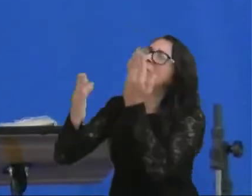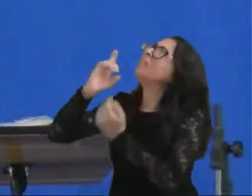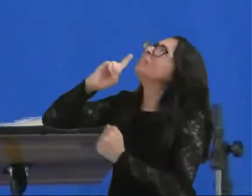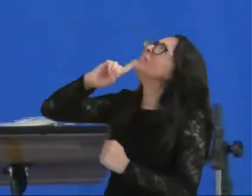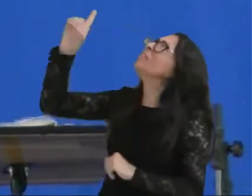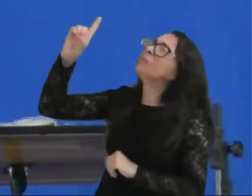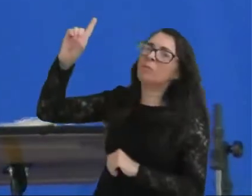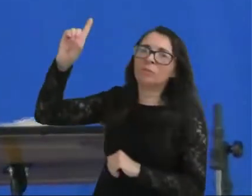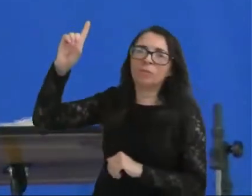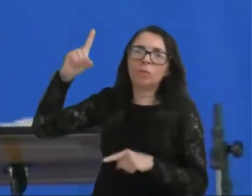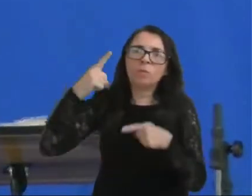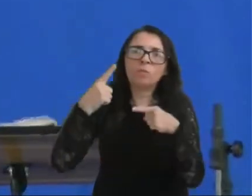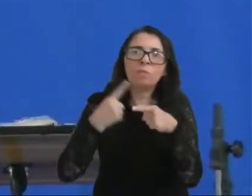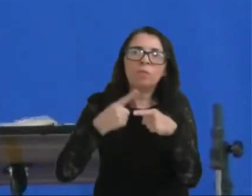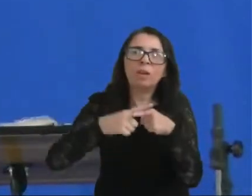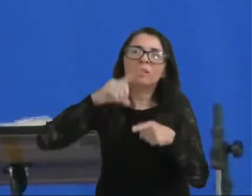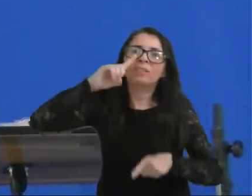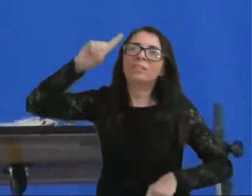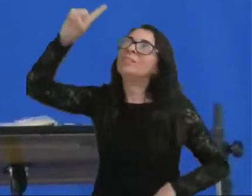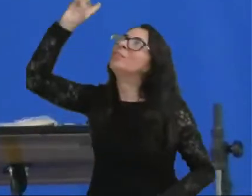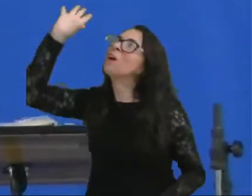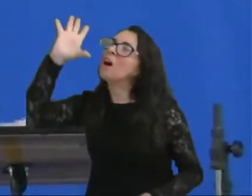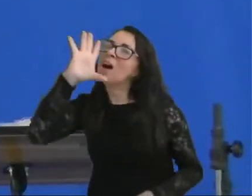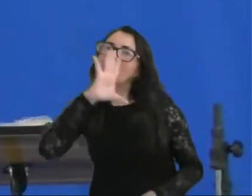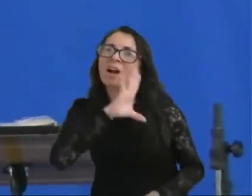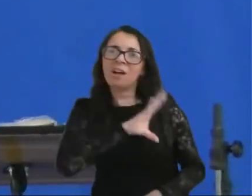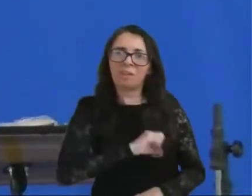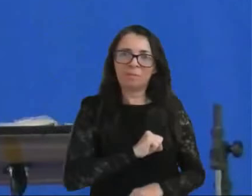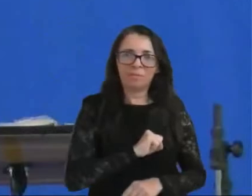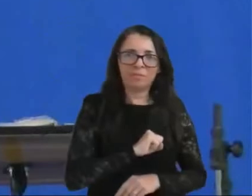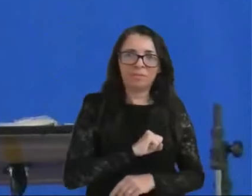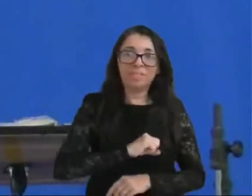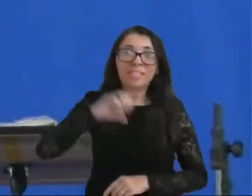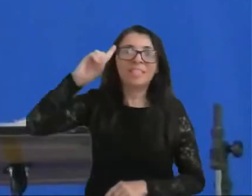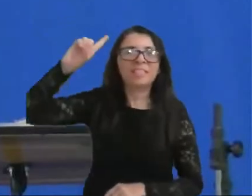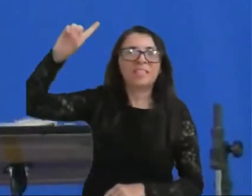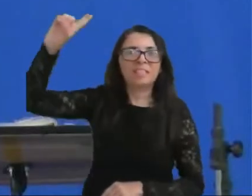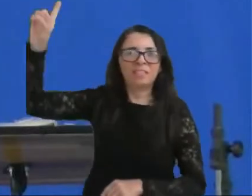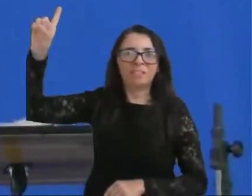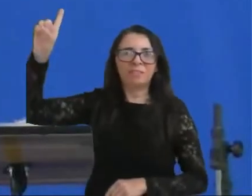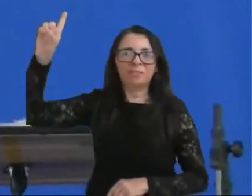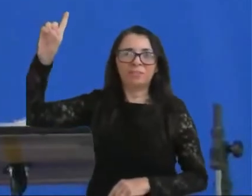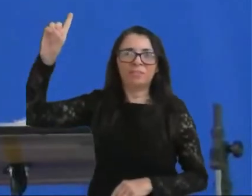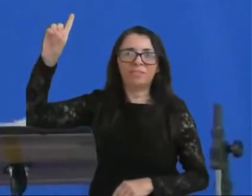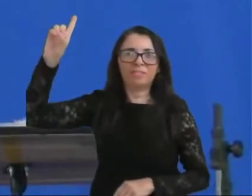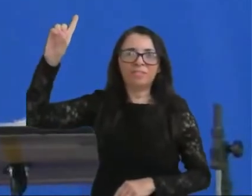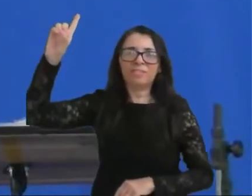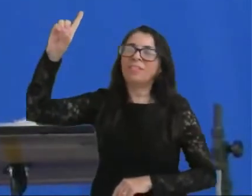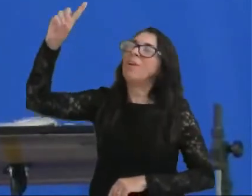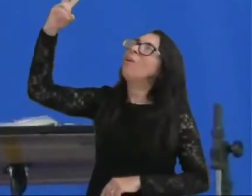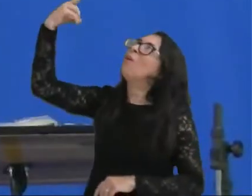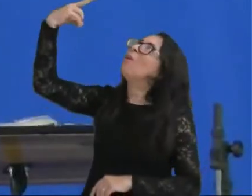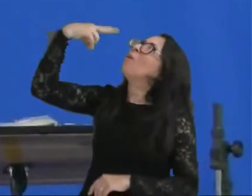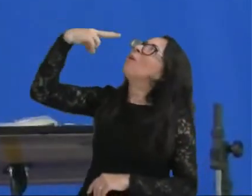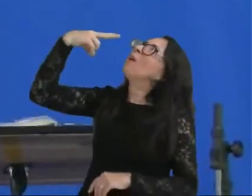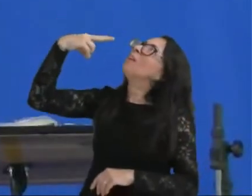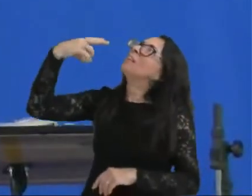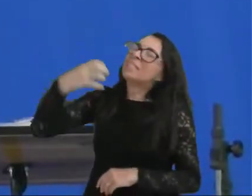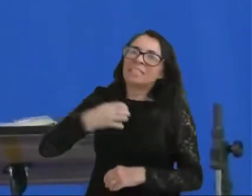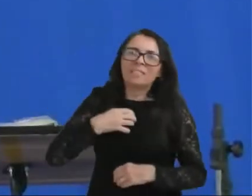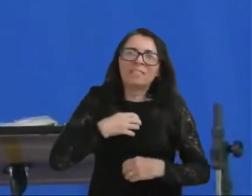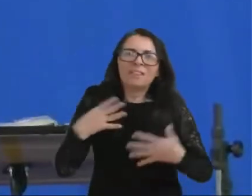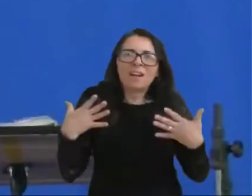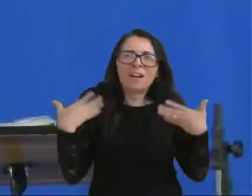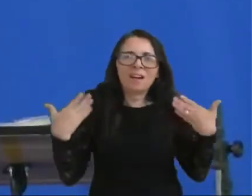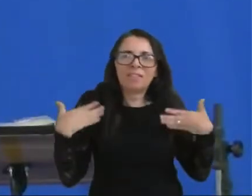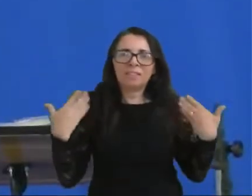uma das outras quando elas confidenciam um pecado. Ao invés de ajudar a tratar, ao invés de